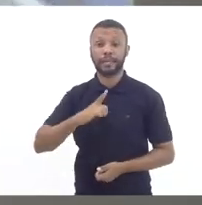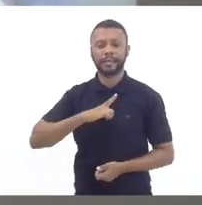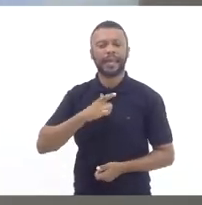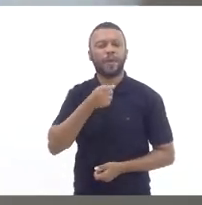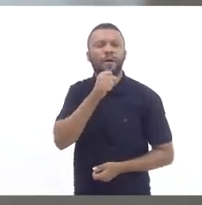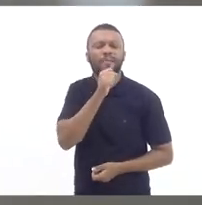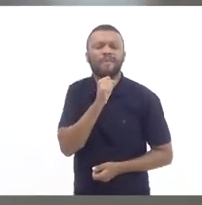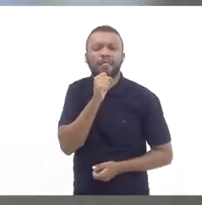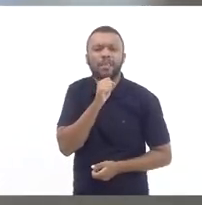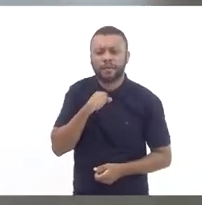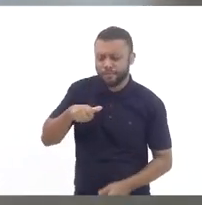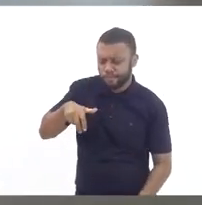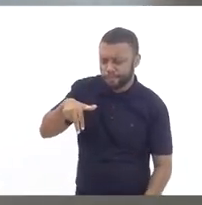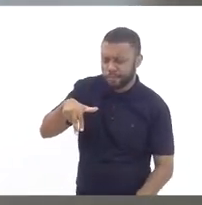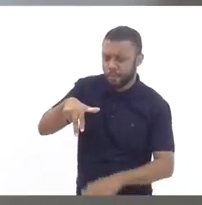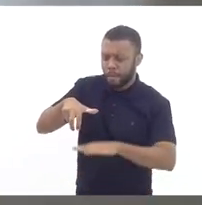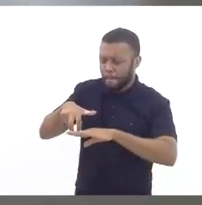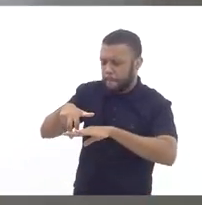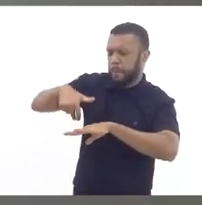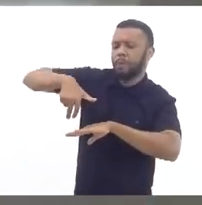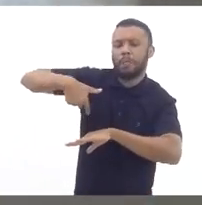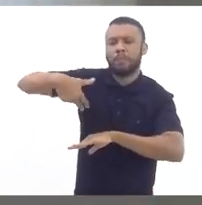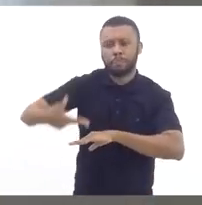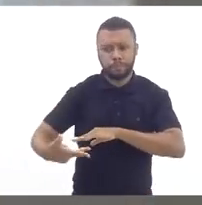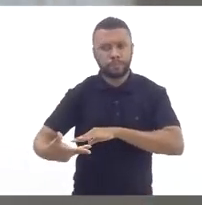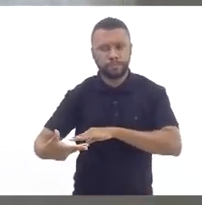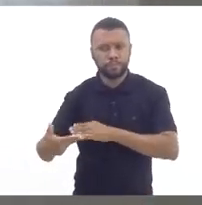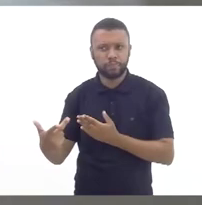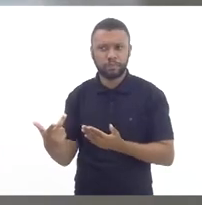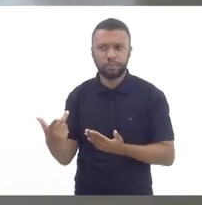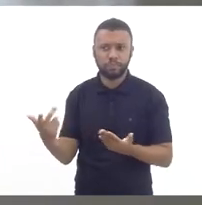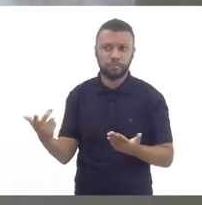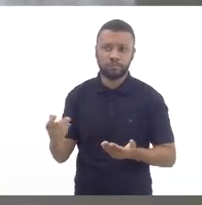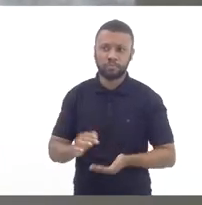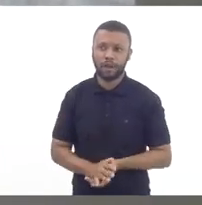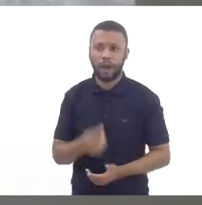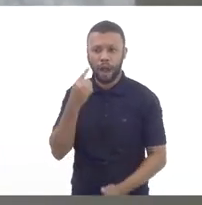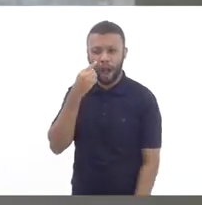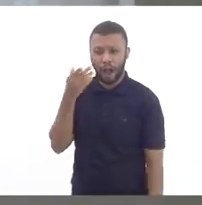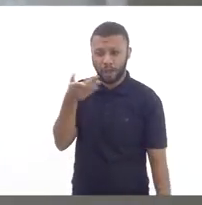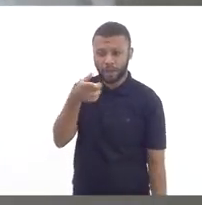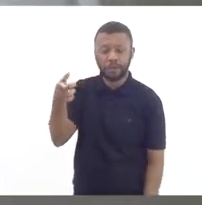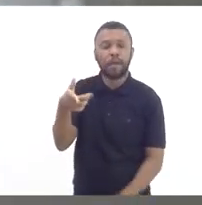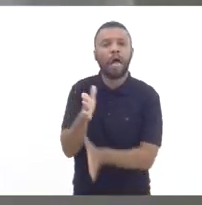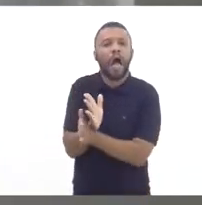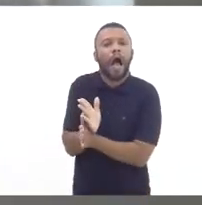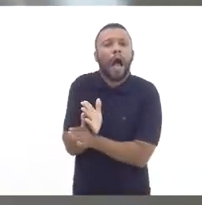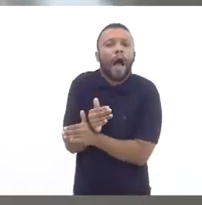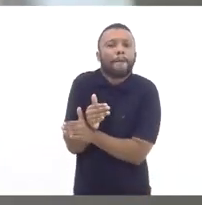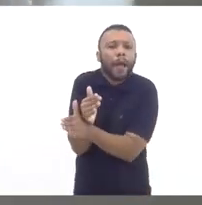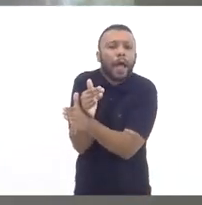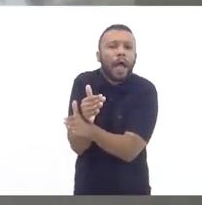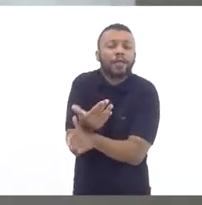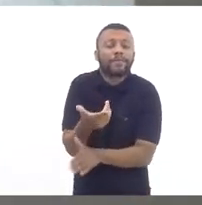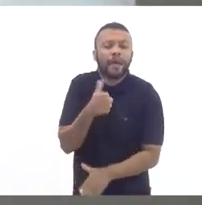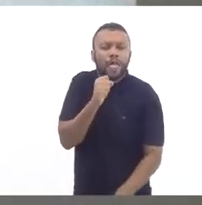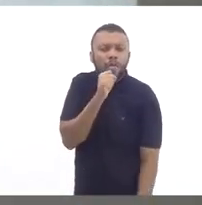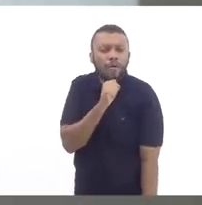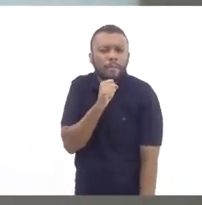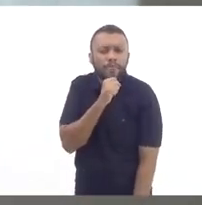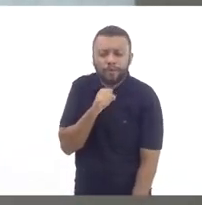que caiu nesse buraco aí. Nessa direção todinha. Ela deixou de existir. Quando esse vão aqui aberto, uma senhora aqui cair, se